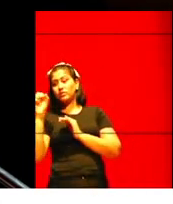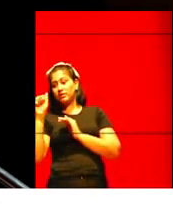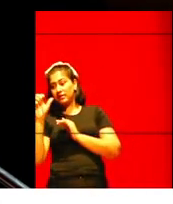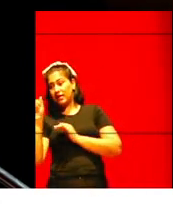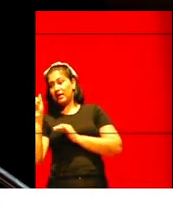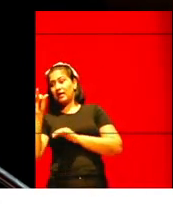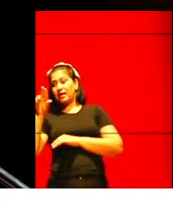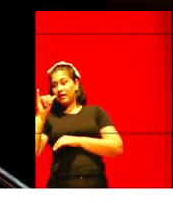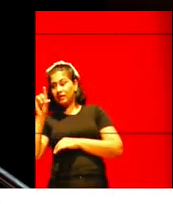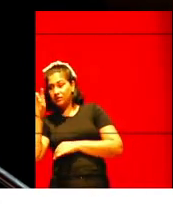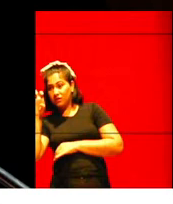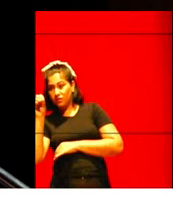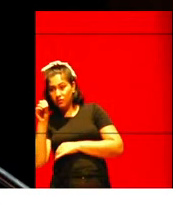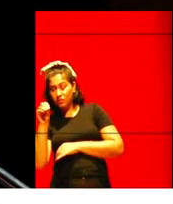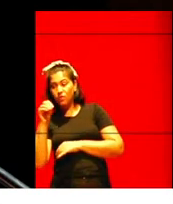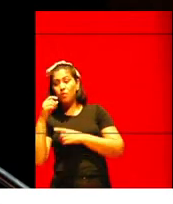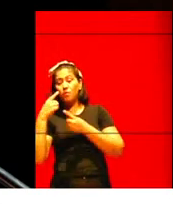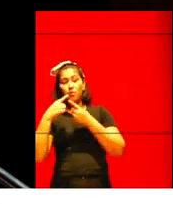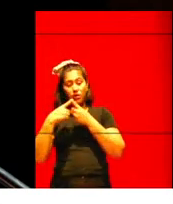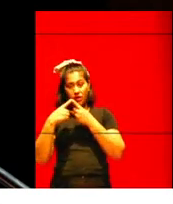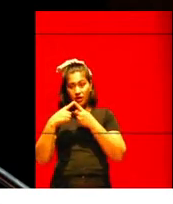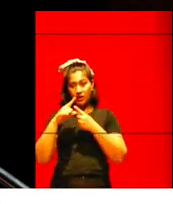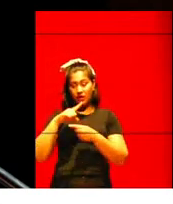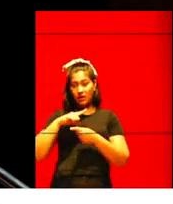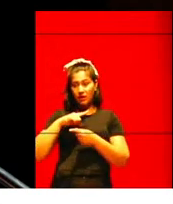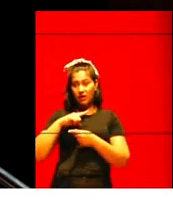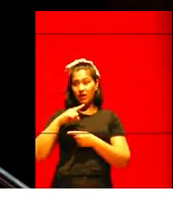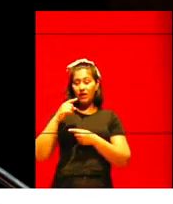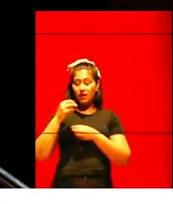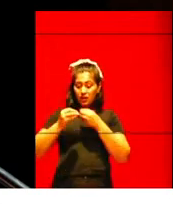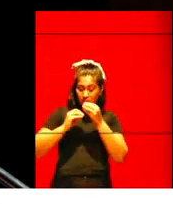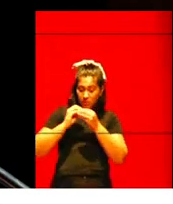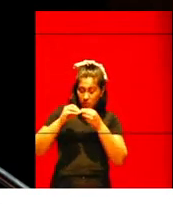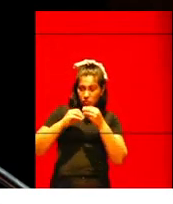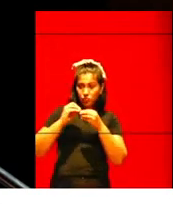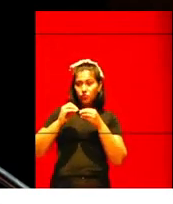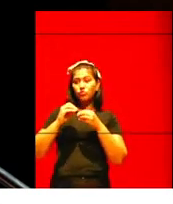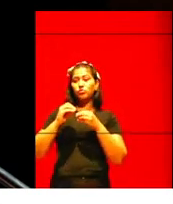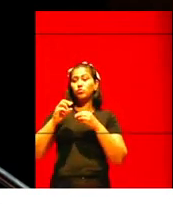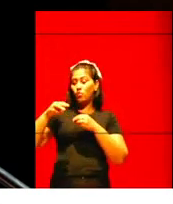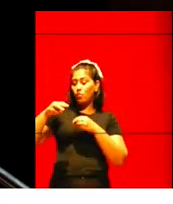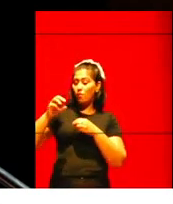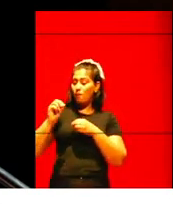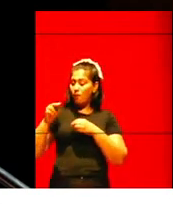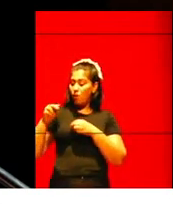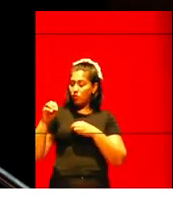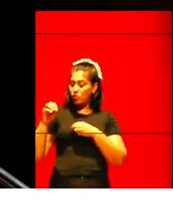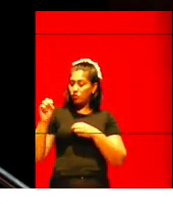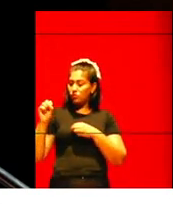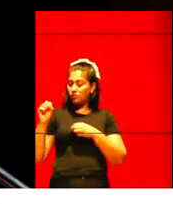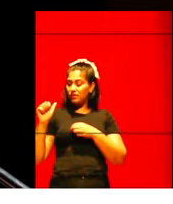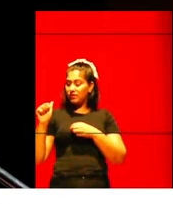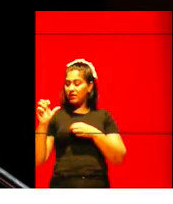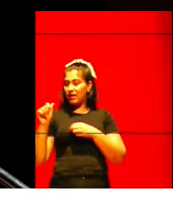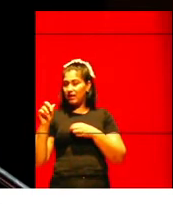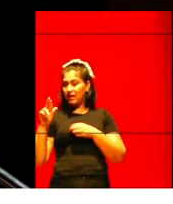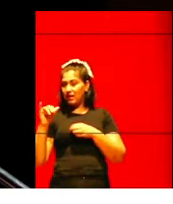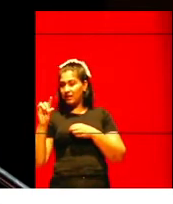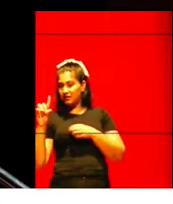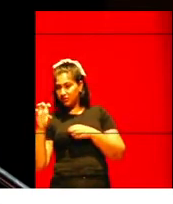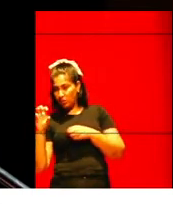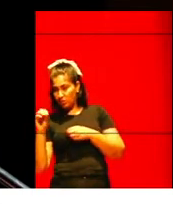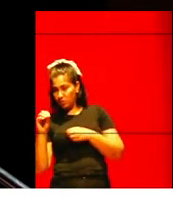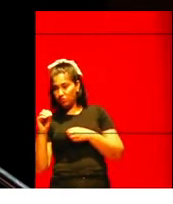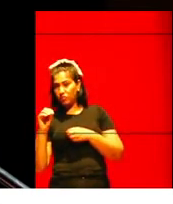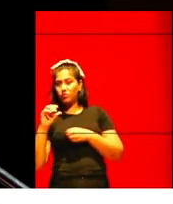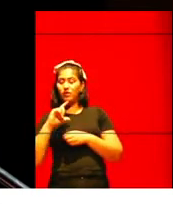carboidratos formados por poucas moléculas de monossacarídeos, geralmente hexose. O que é uma hexose?